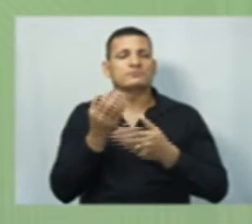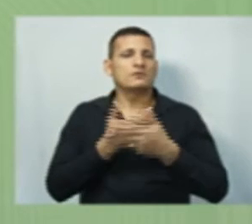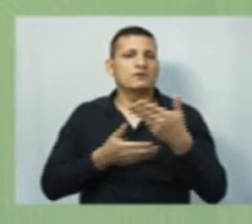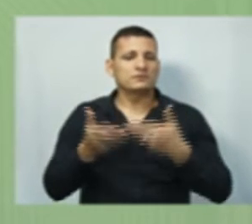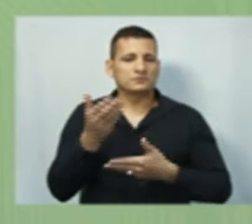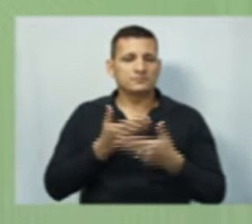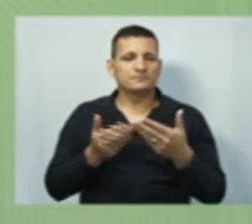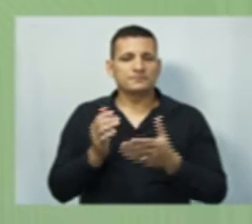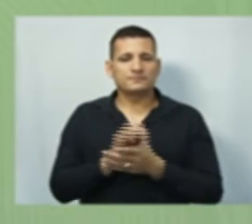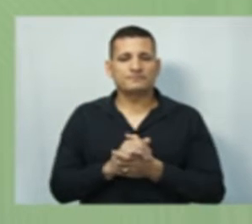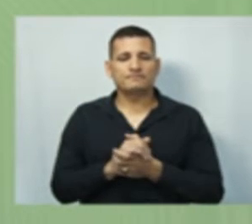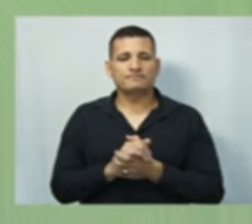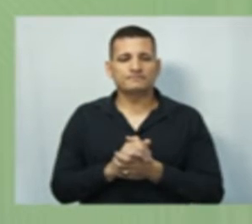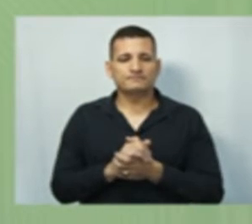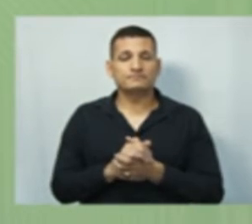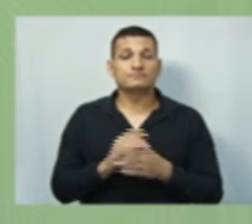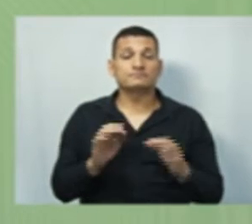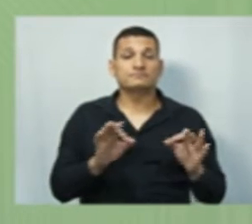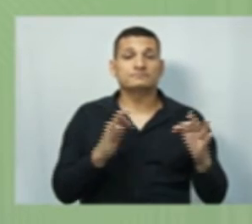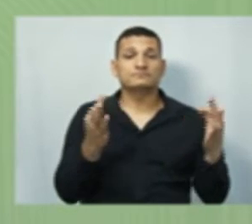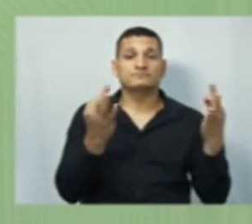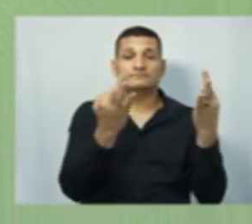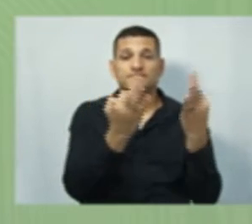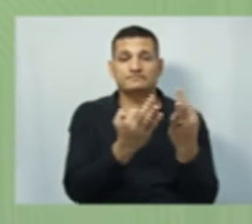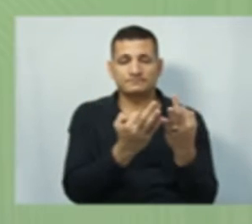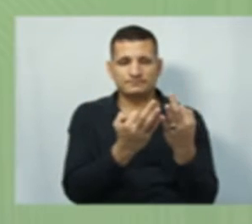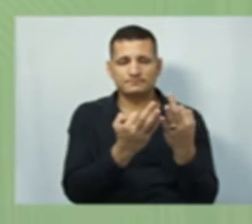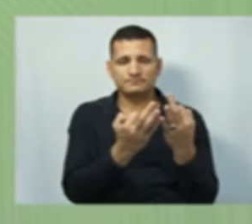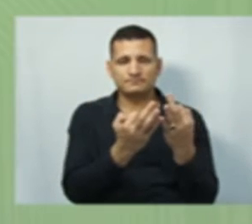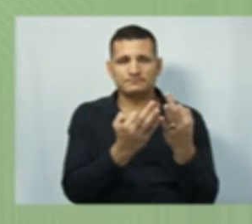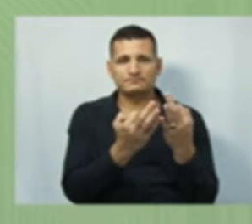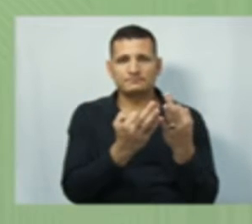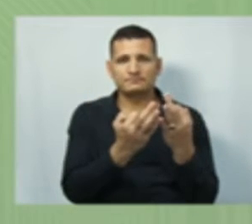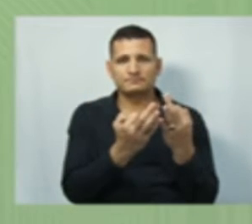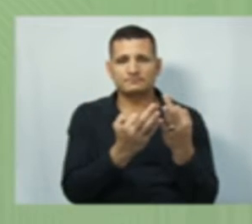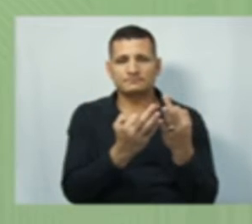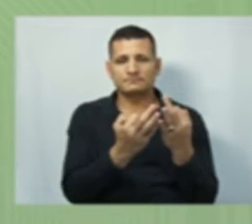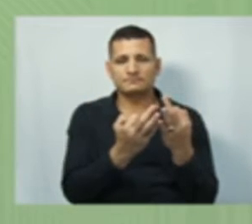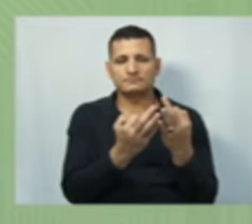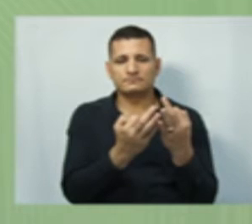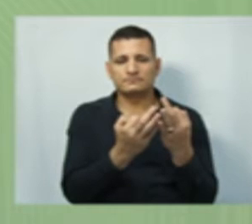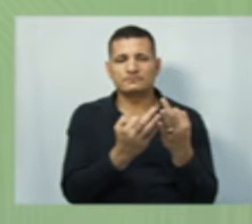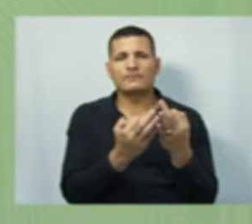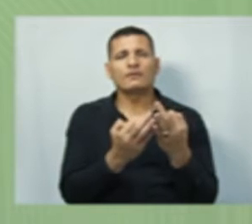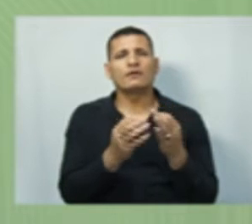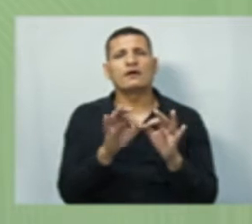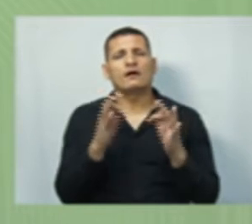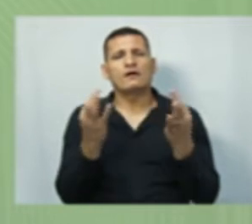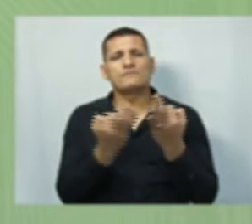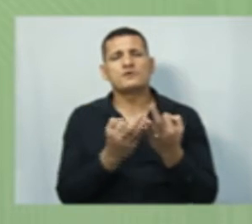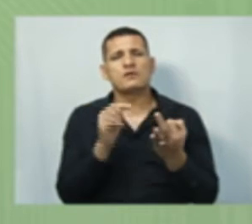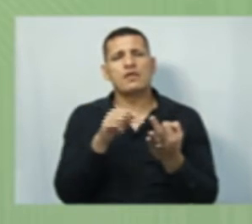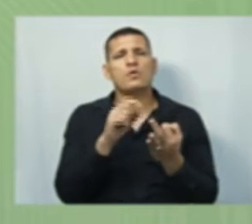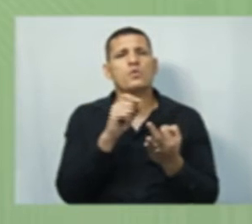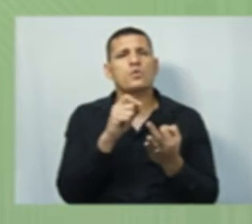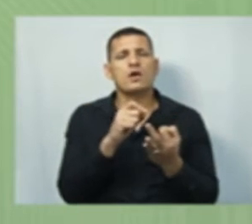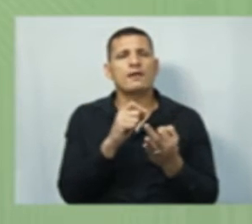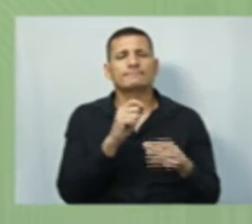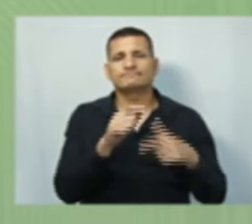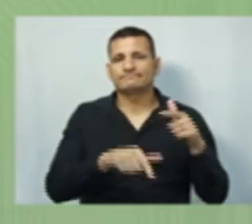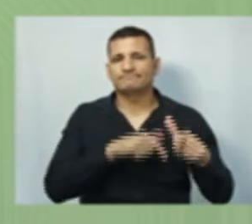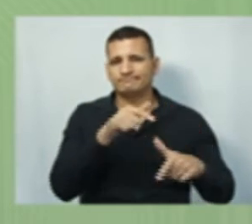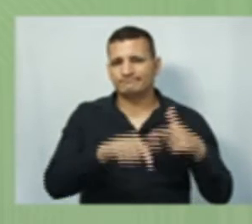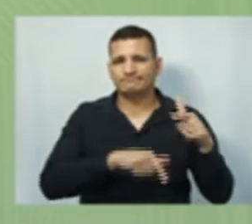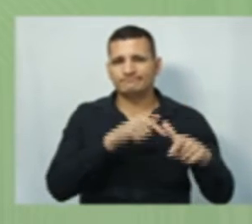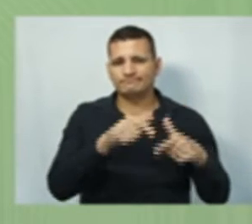famílias, de um lado, elas fazem levar a mão de obra, está representada por essa linha azul, aqui